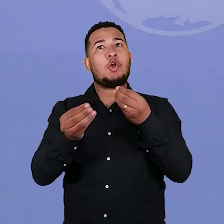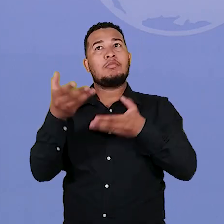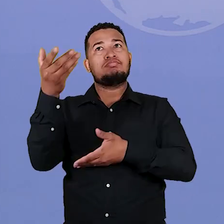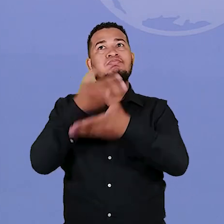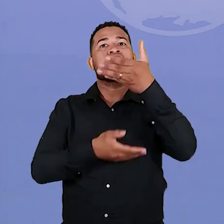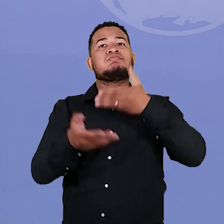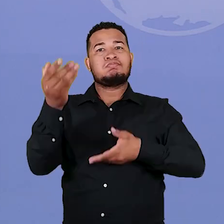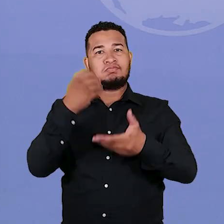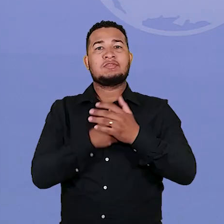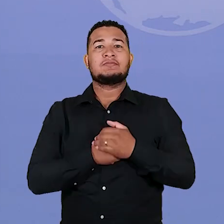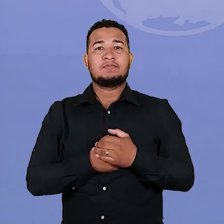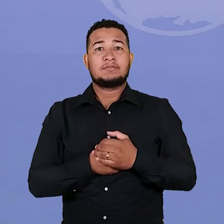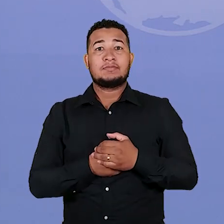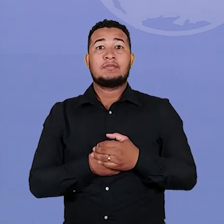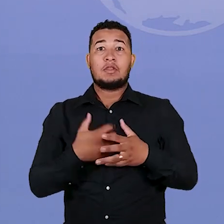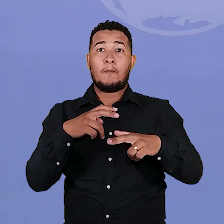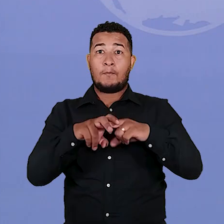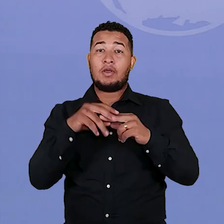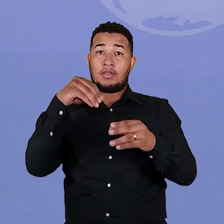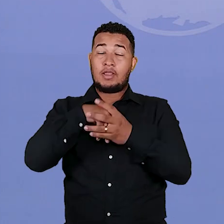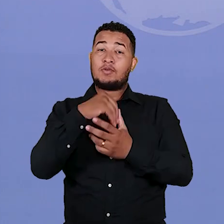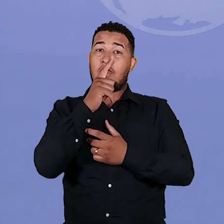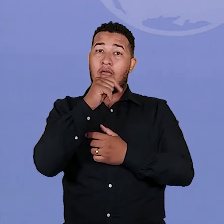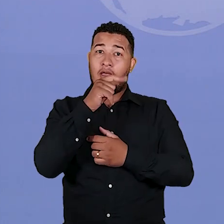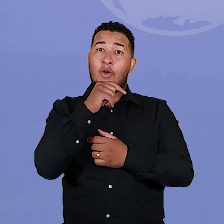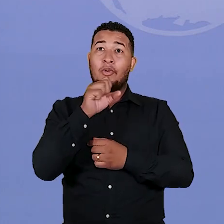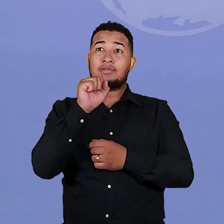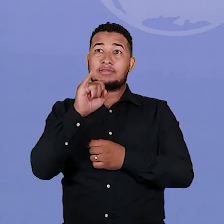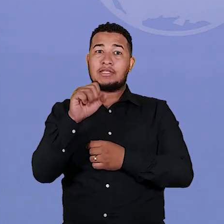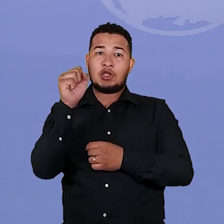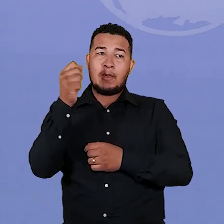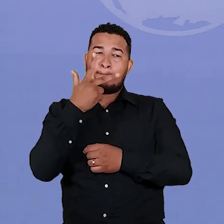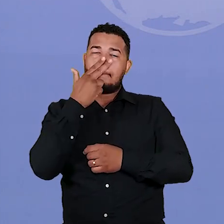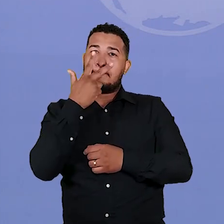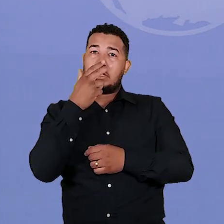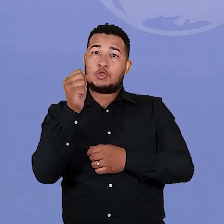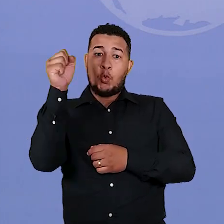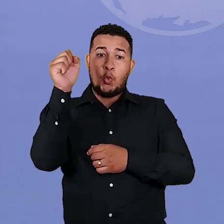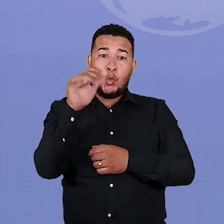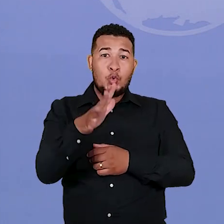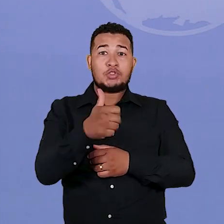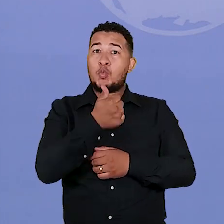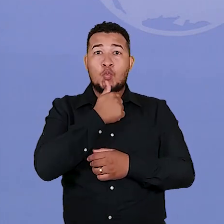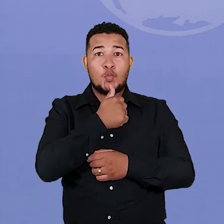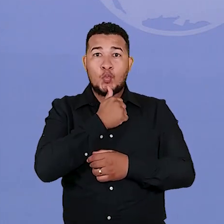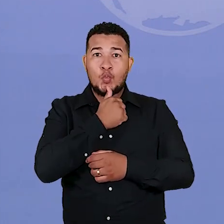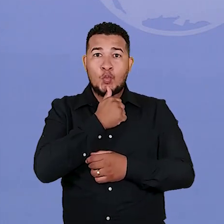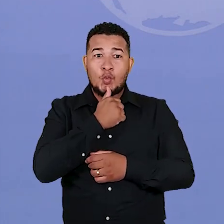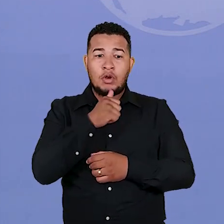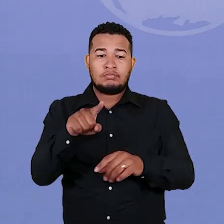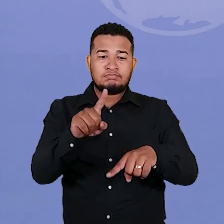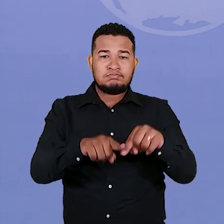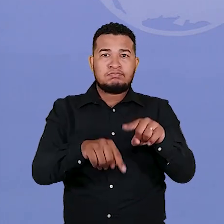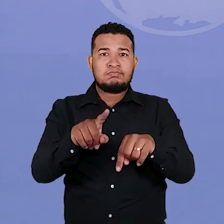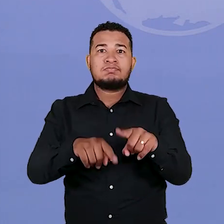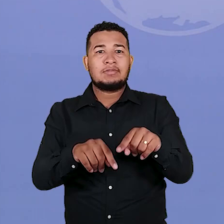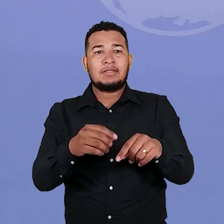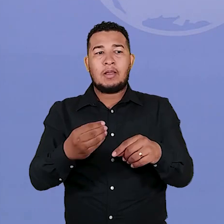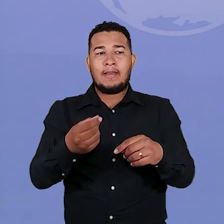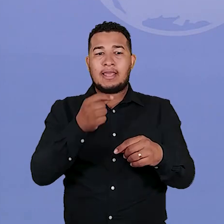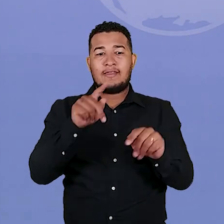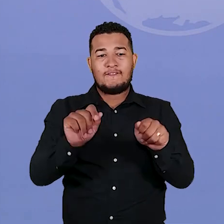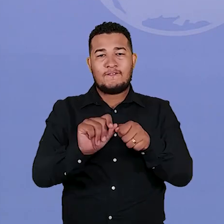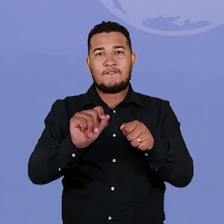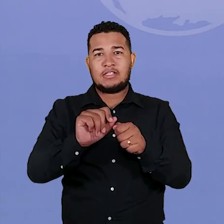na distribuição desses seres vivos, né? Então, na coluna d'água, a partir do momento que não chega mais luz ali,